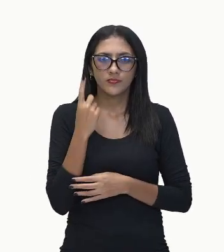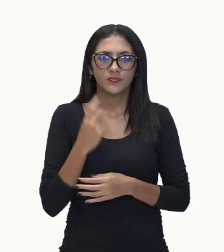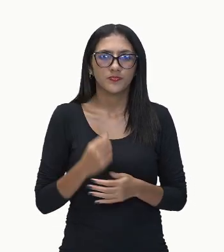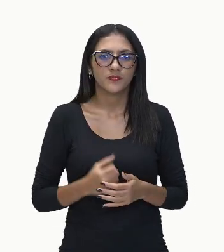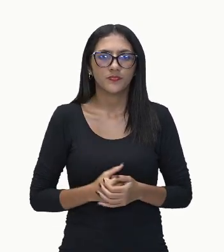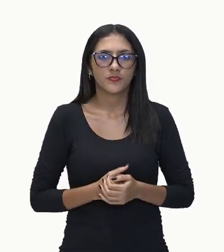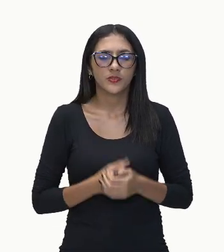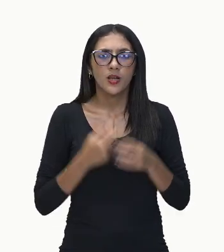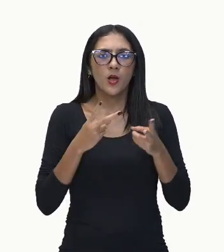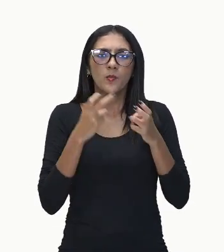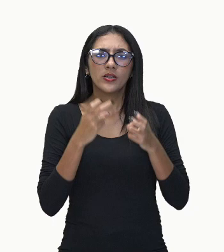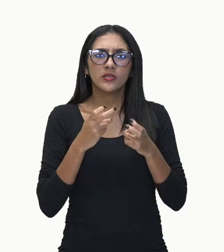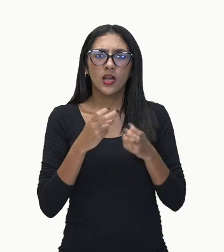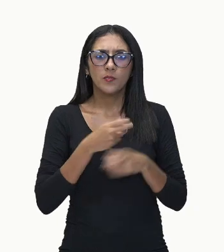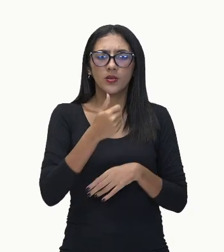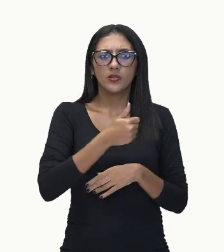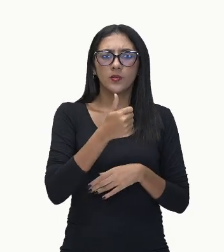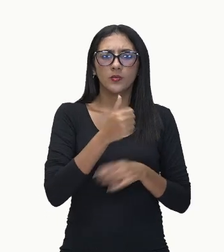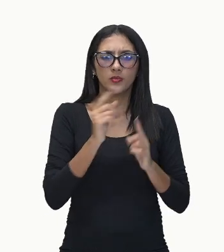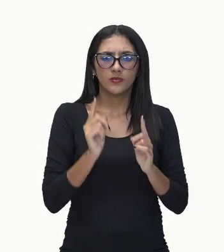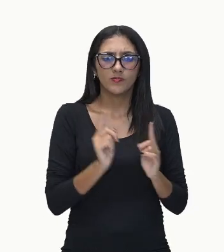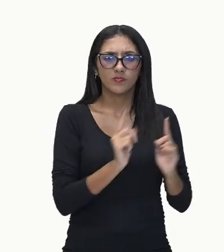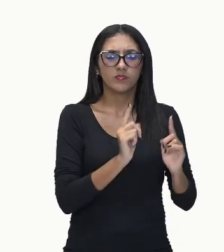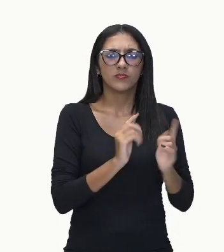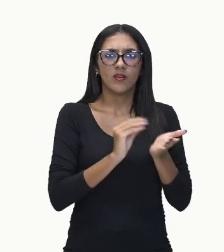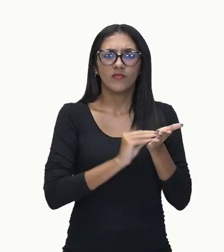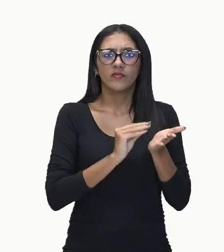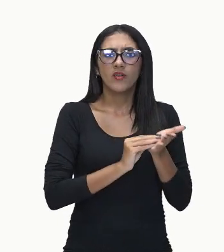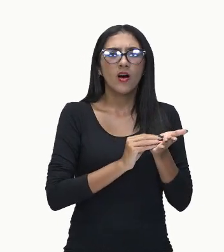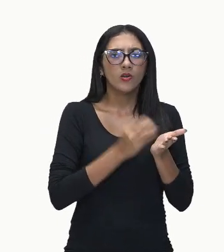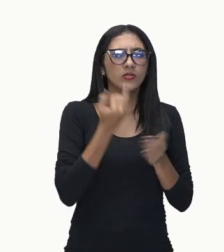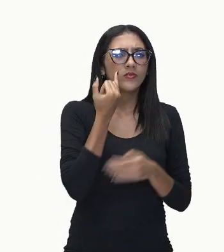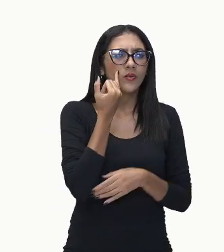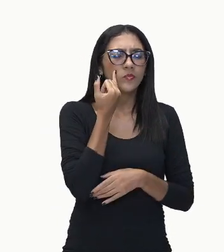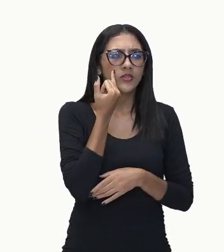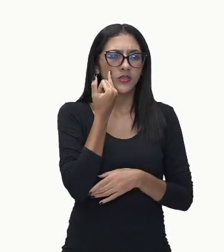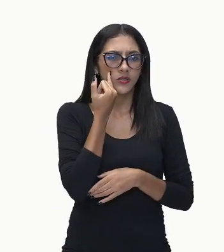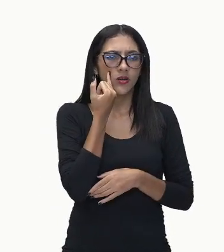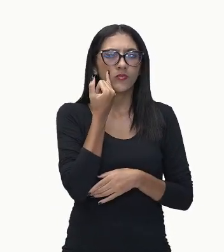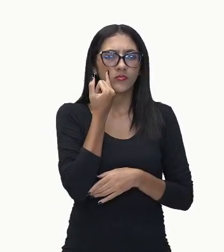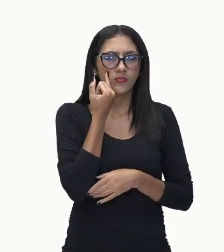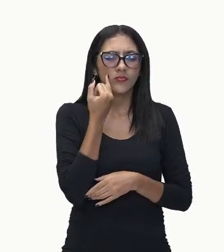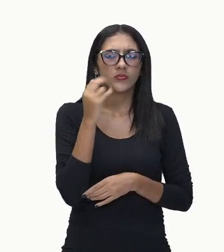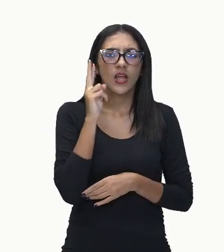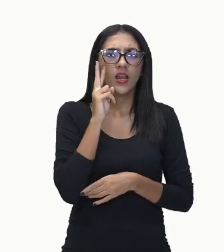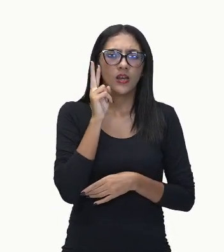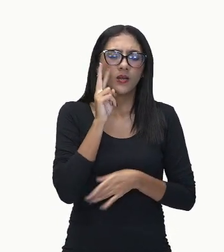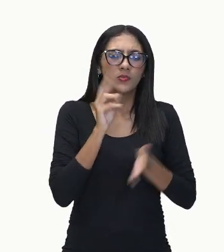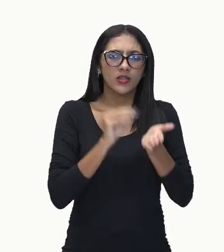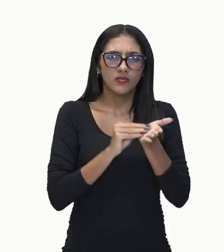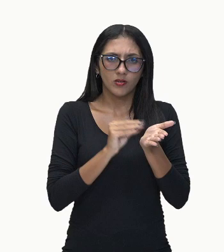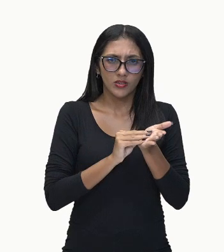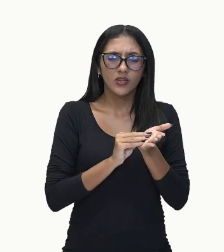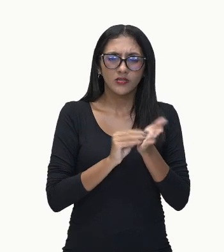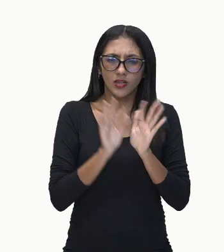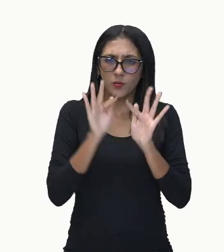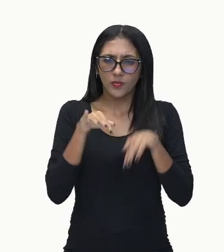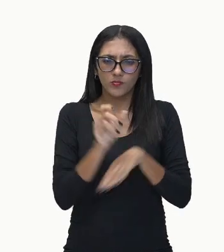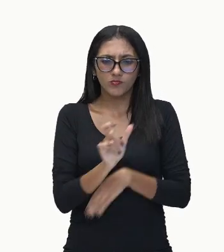percebe que esse polinômio está na sua forma incompleta e que esse polinômio está faltando exatamente o termo